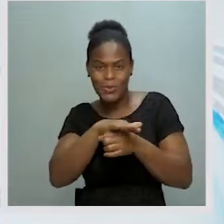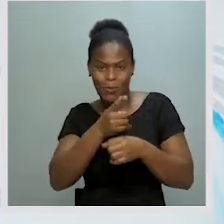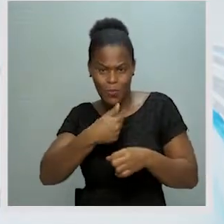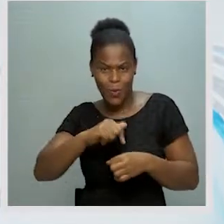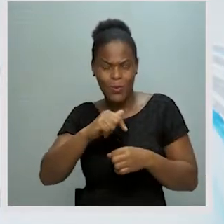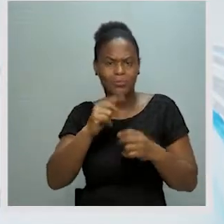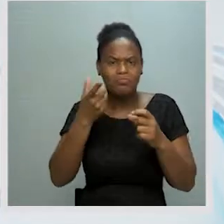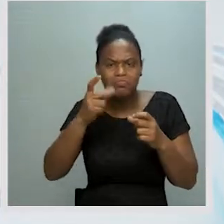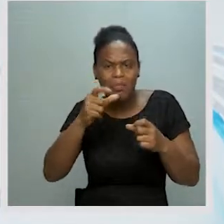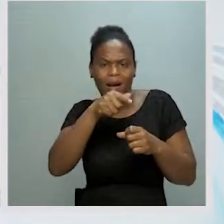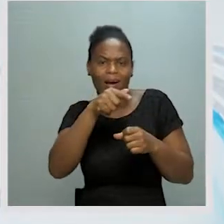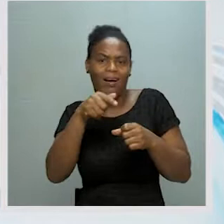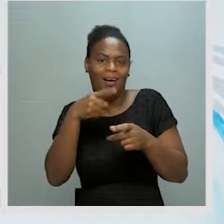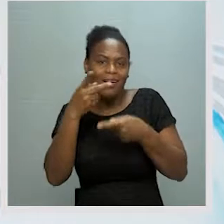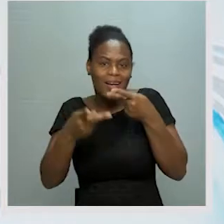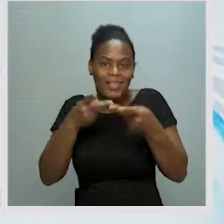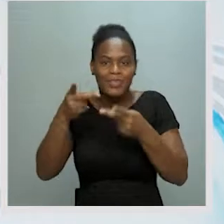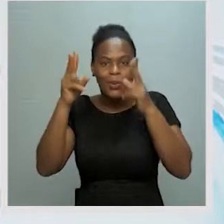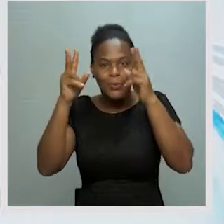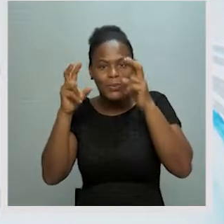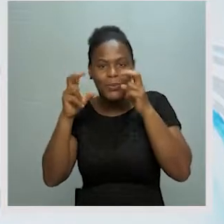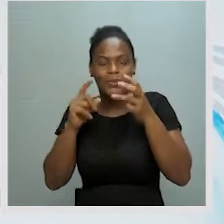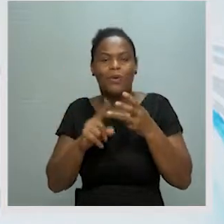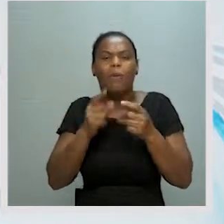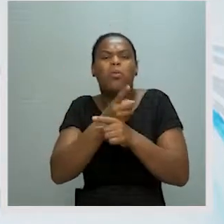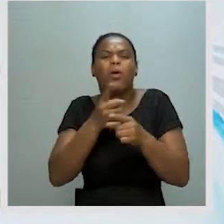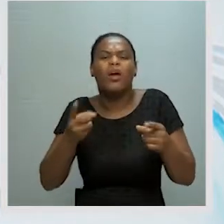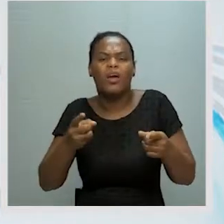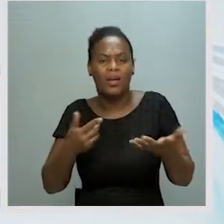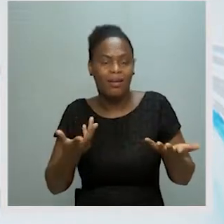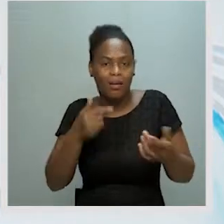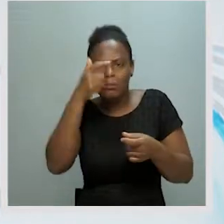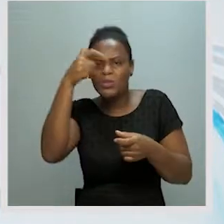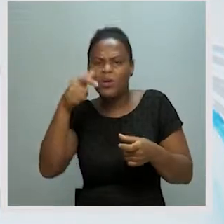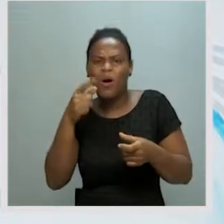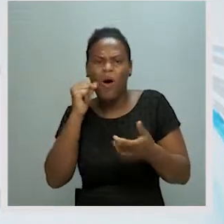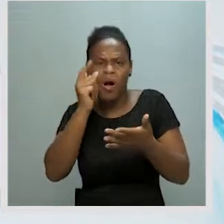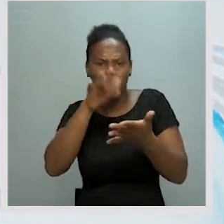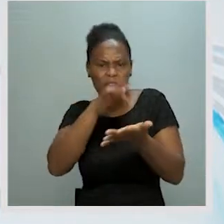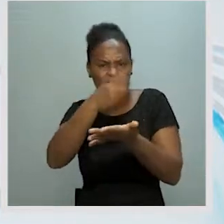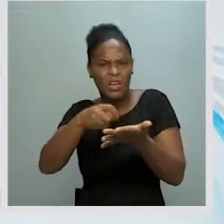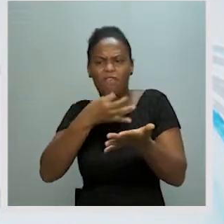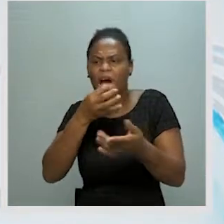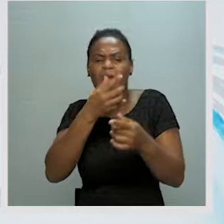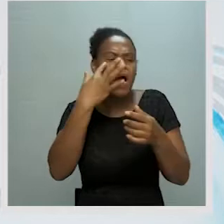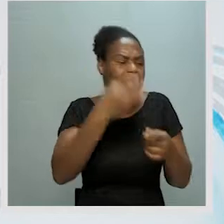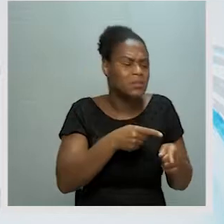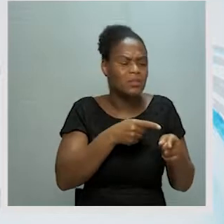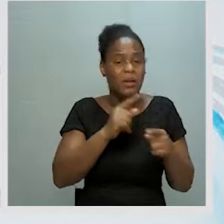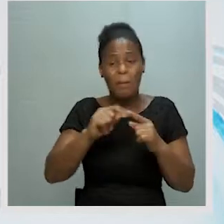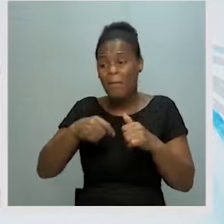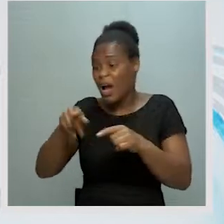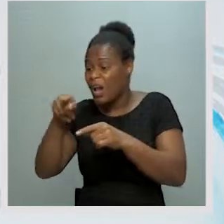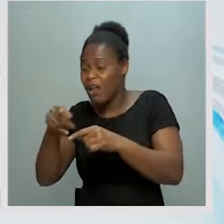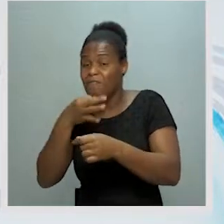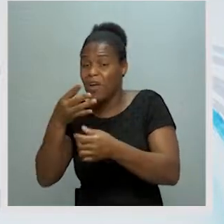situação, este conteúdo, analisar este assunto. Por que este autor fala desta maneira? Mas o outro autor vai nesta